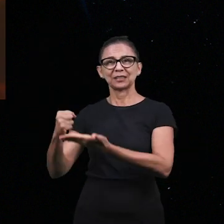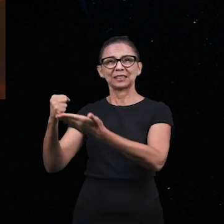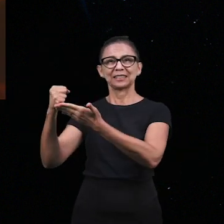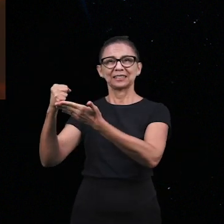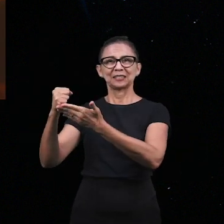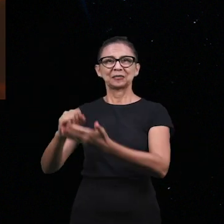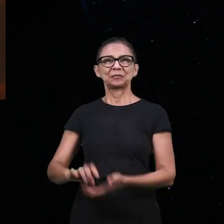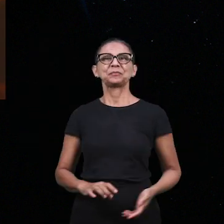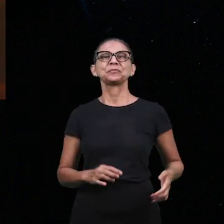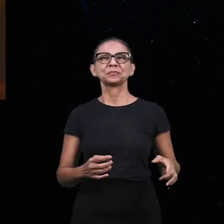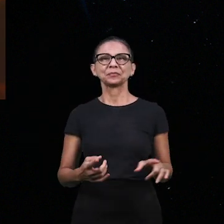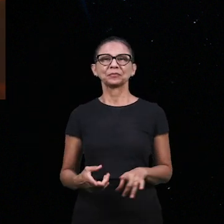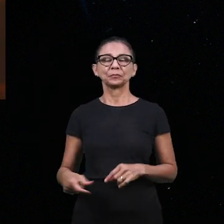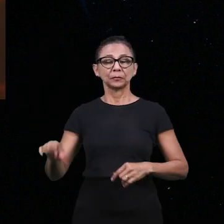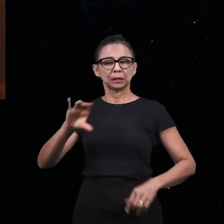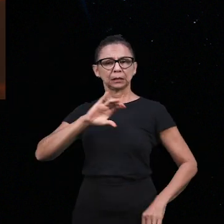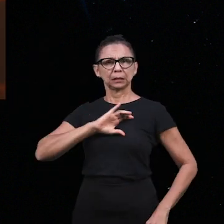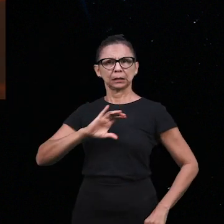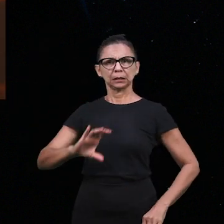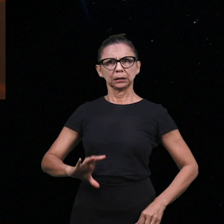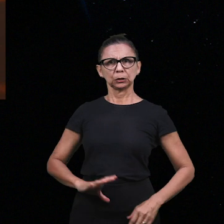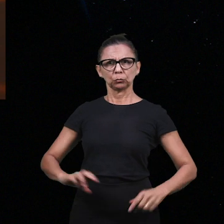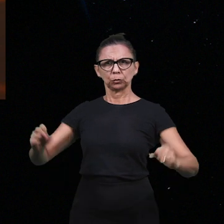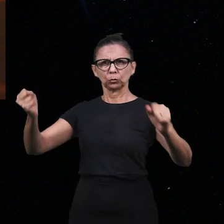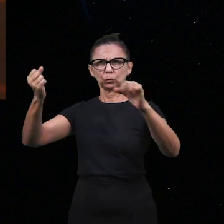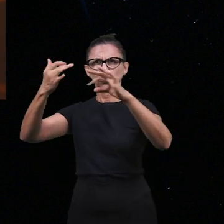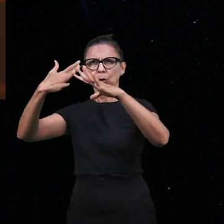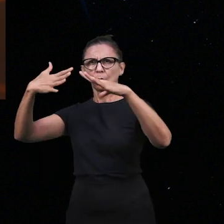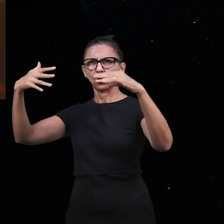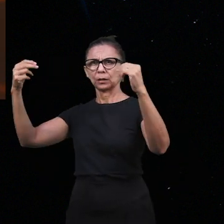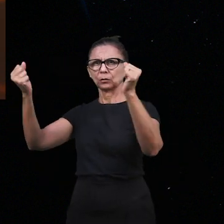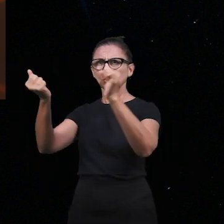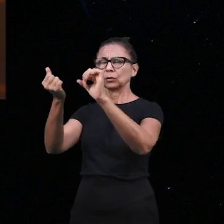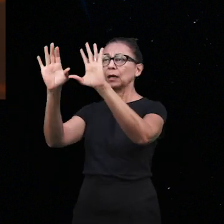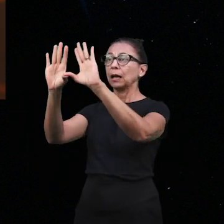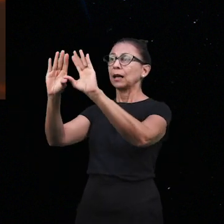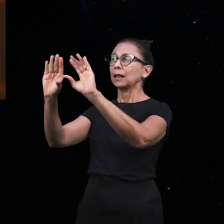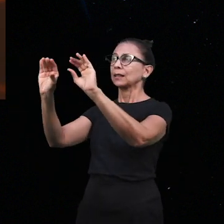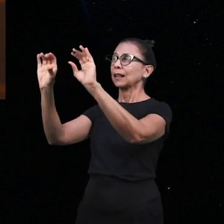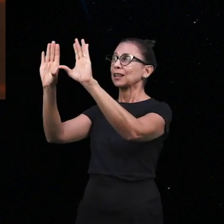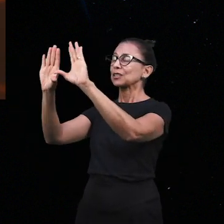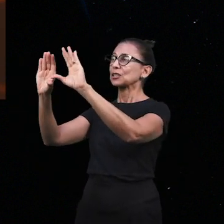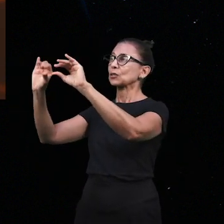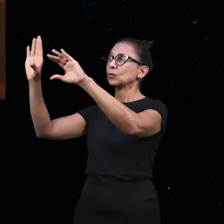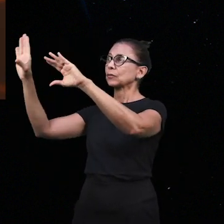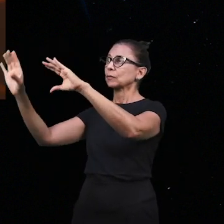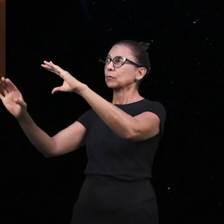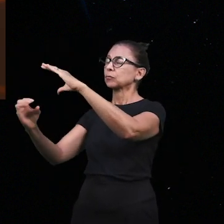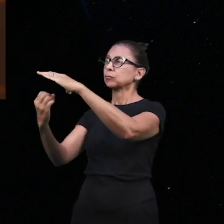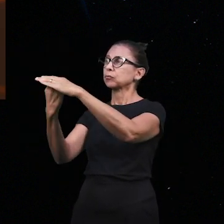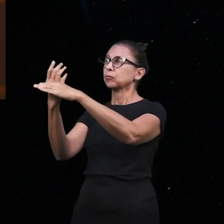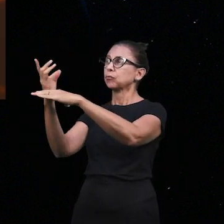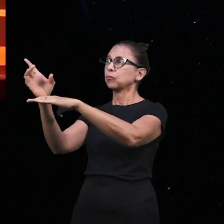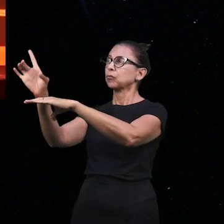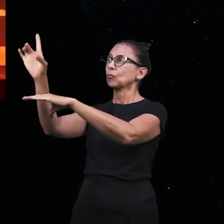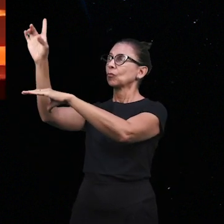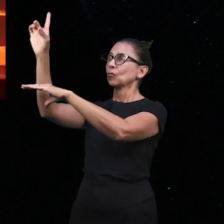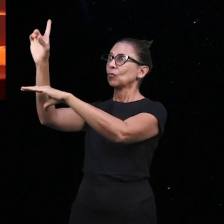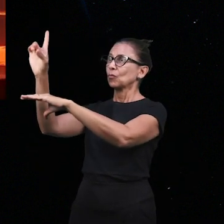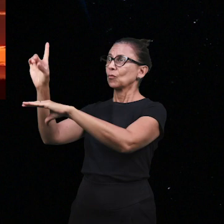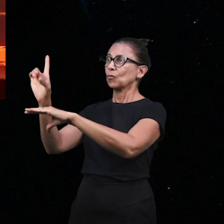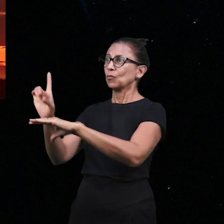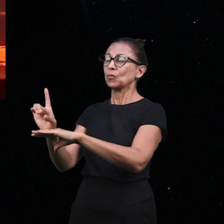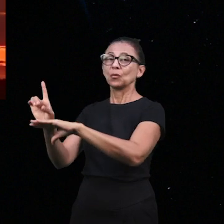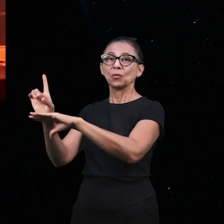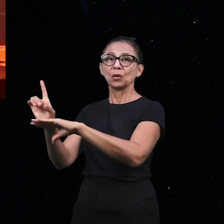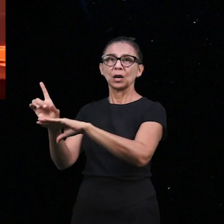Jesus. Eis que glória refulgente sobre as nuvens descerá, e as nações, os reis da terra